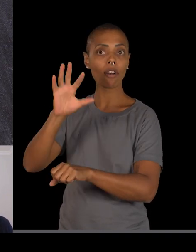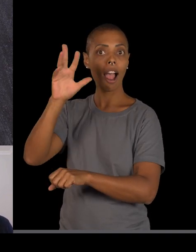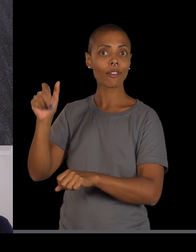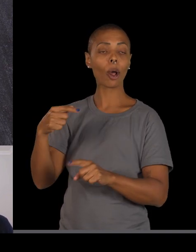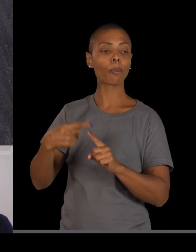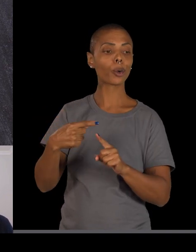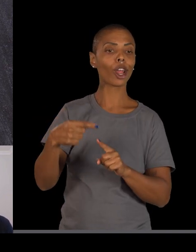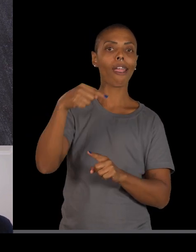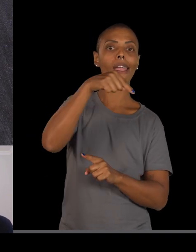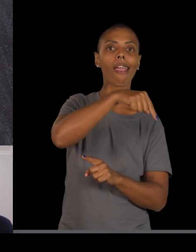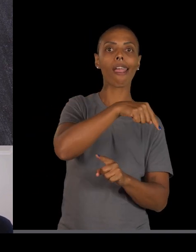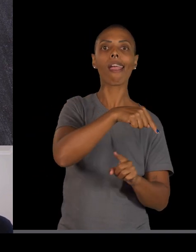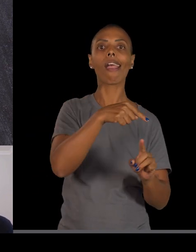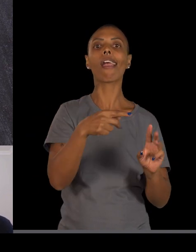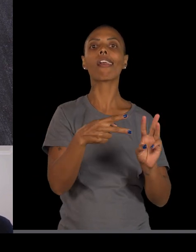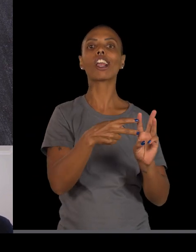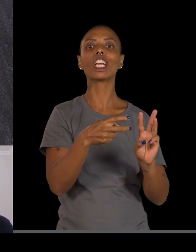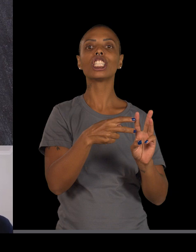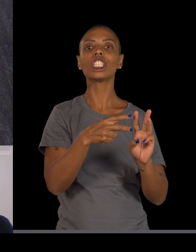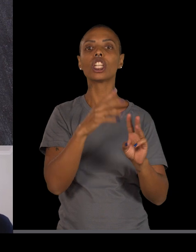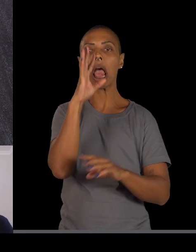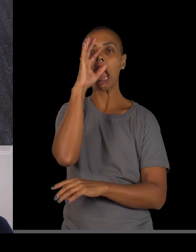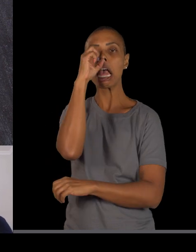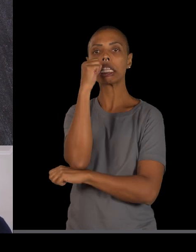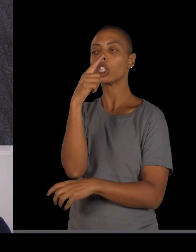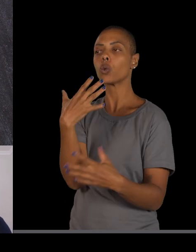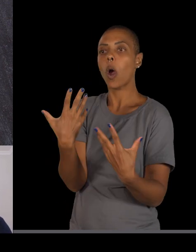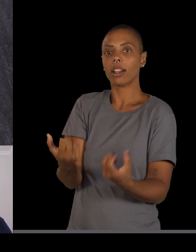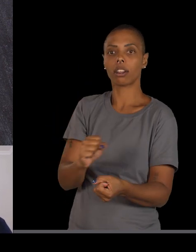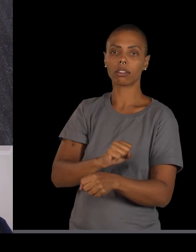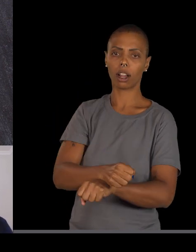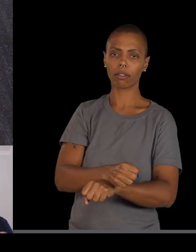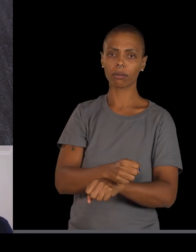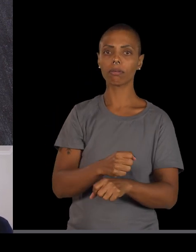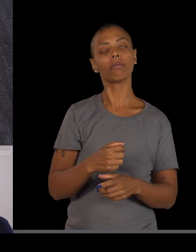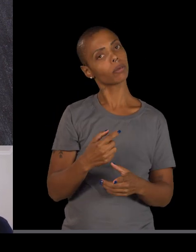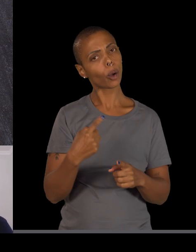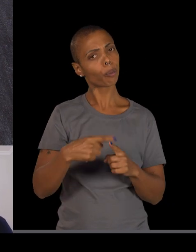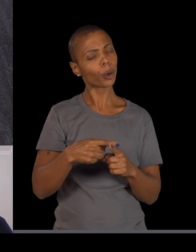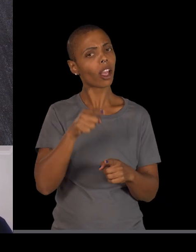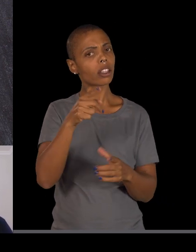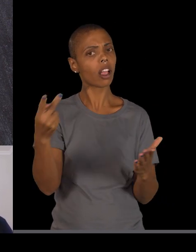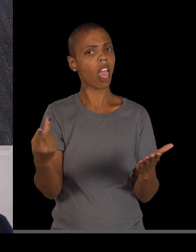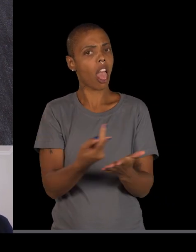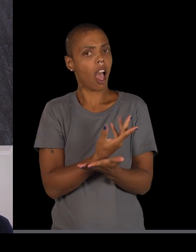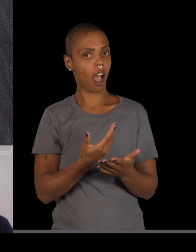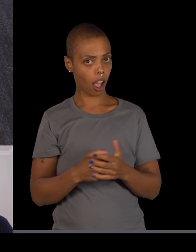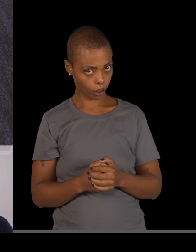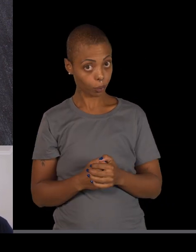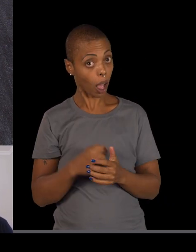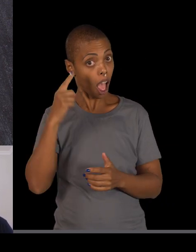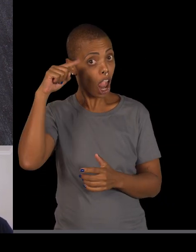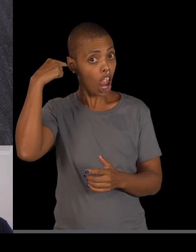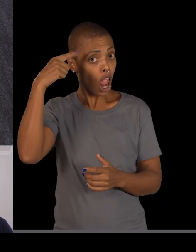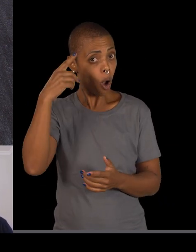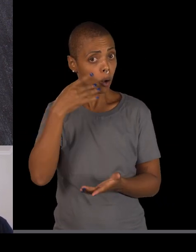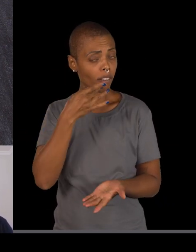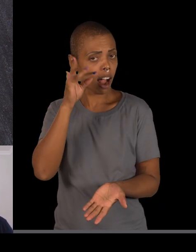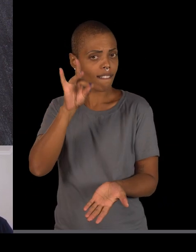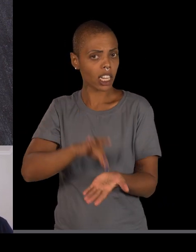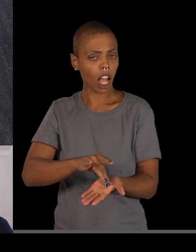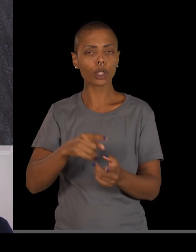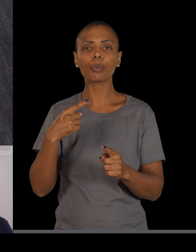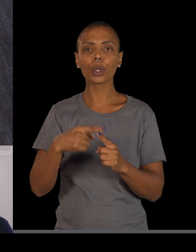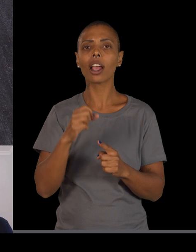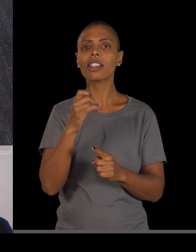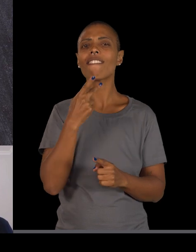indígenas resistiam à escravidão. Ora, por que essa ideia ela é muito errada e até meio louca se a gente parar para pensar?